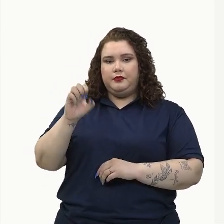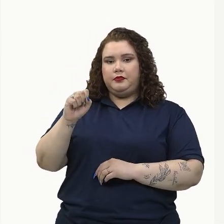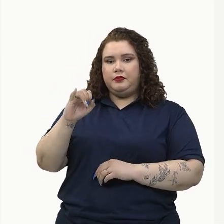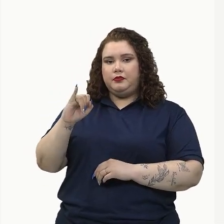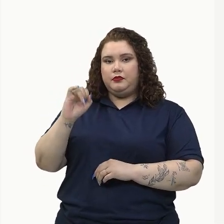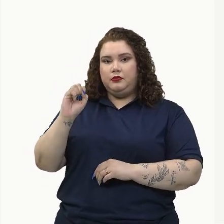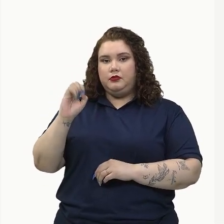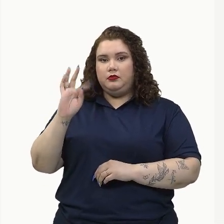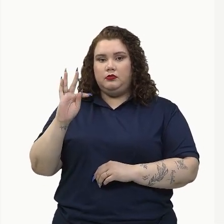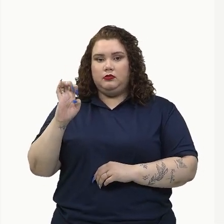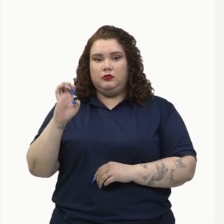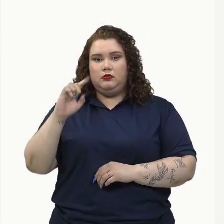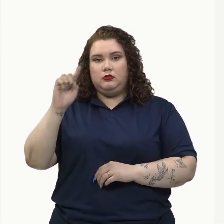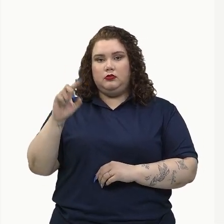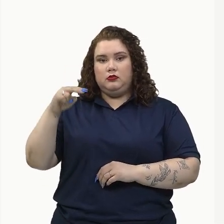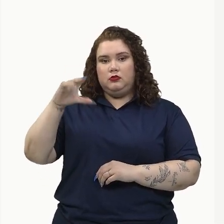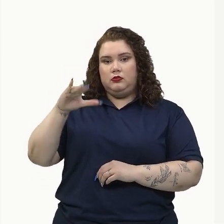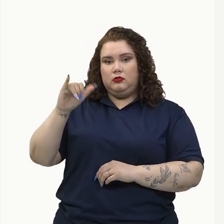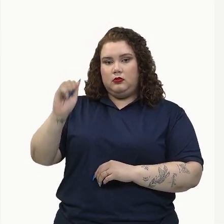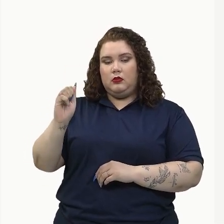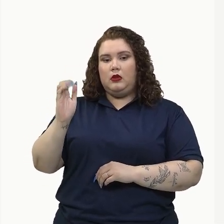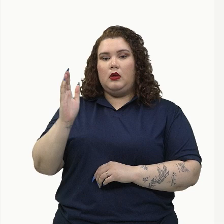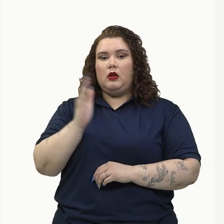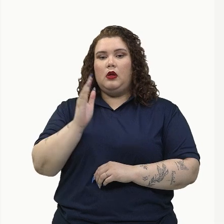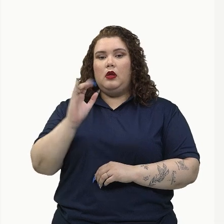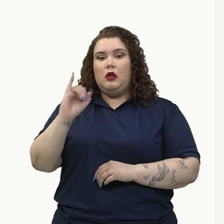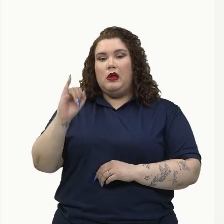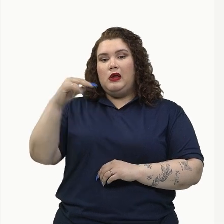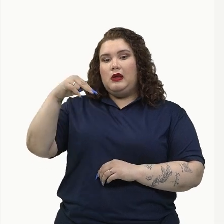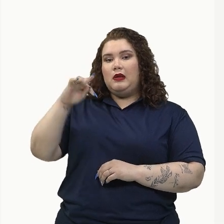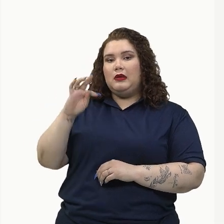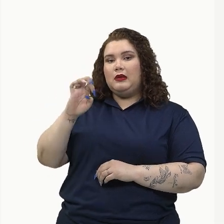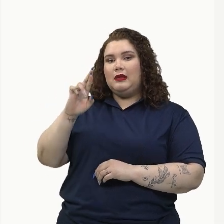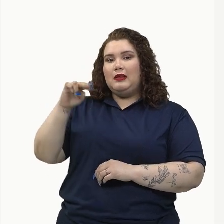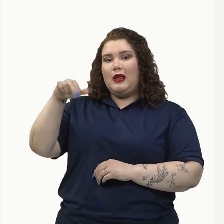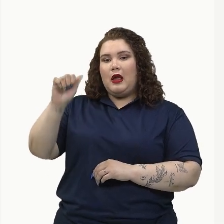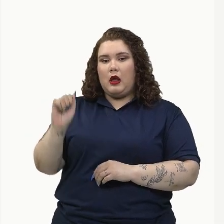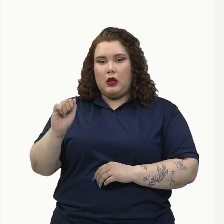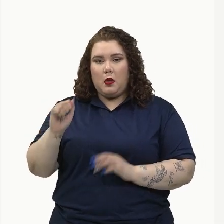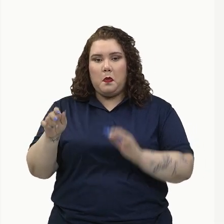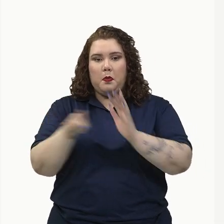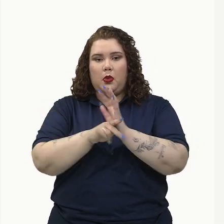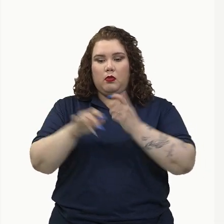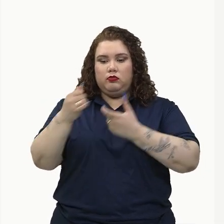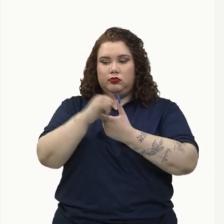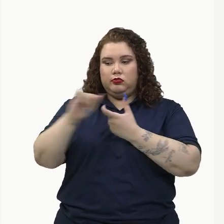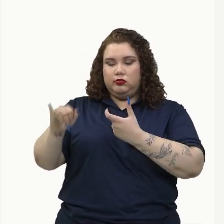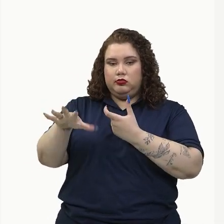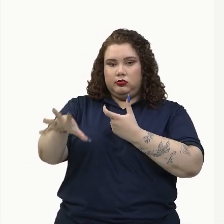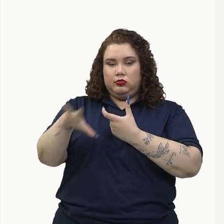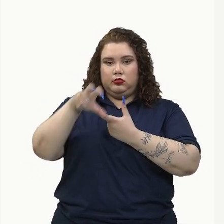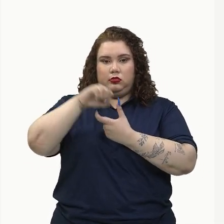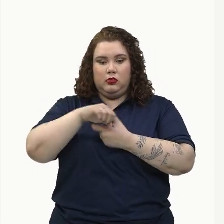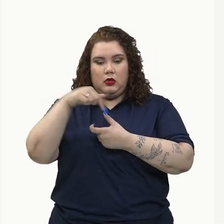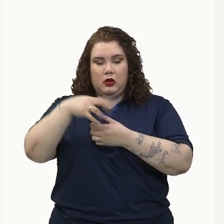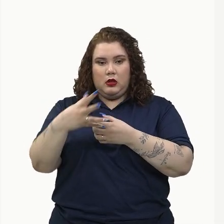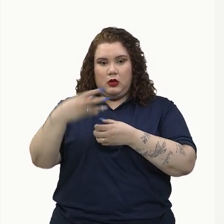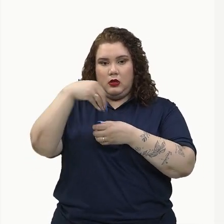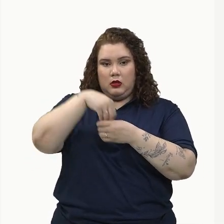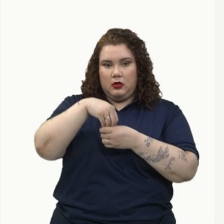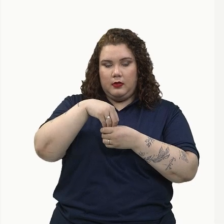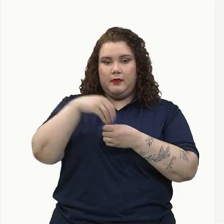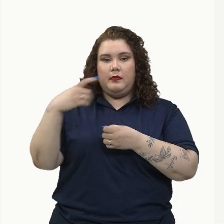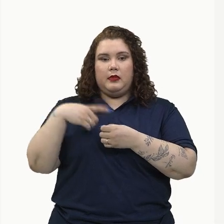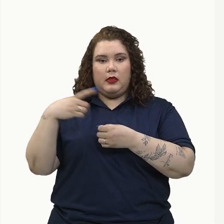resistência interna do receptor, porque todo receptor ele tem que ter obrigatoriamente o que a gente chama de